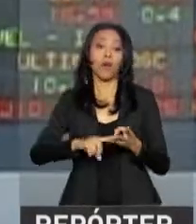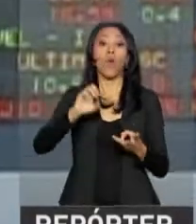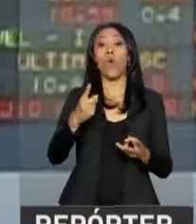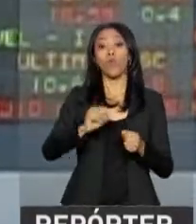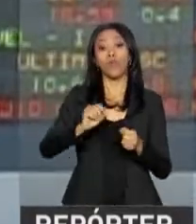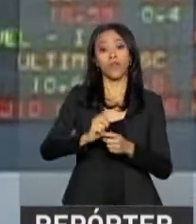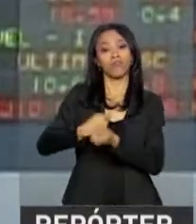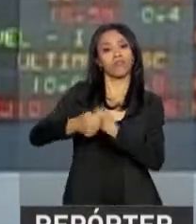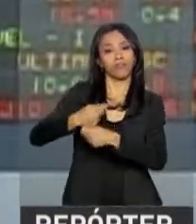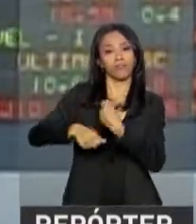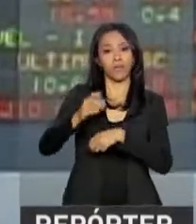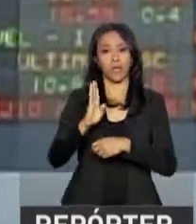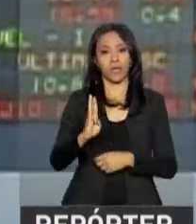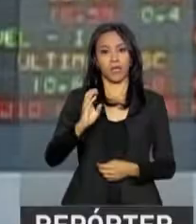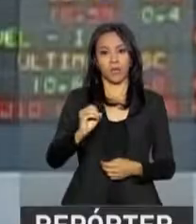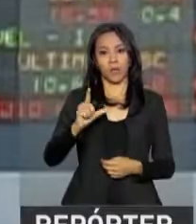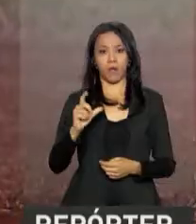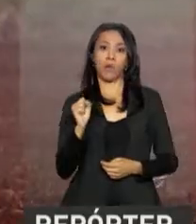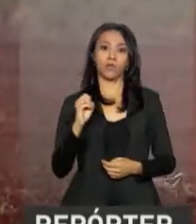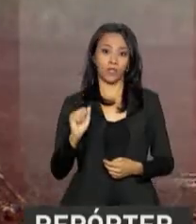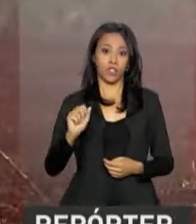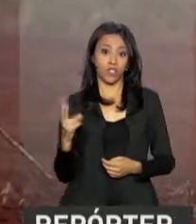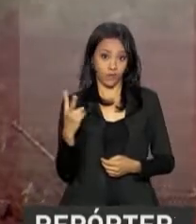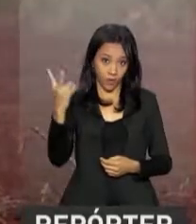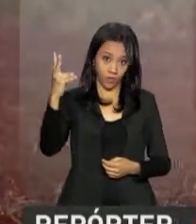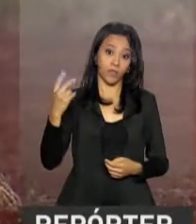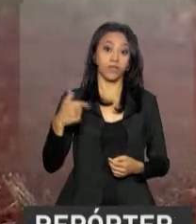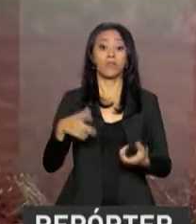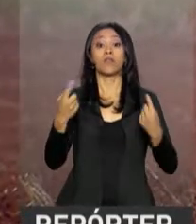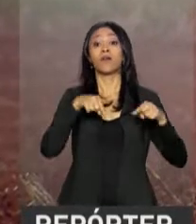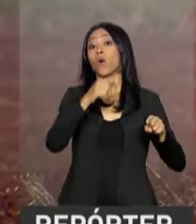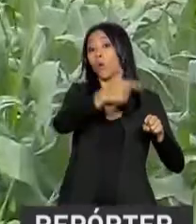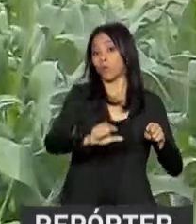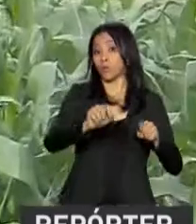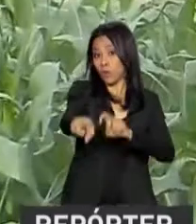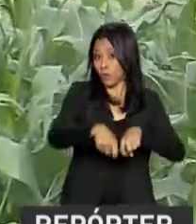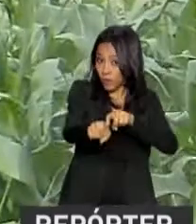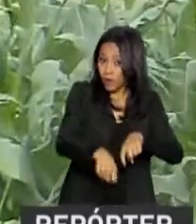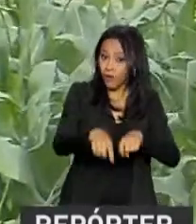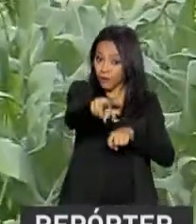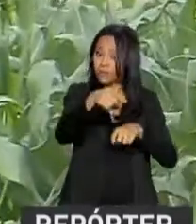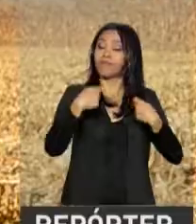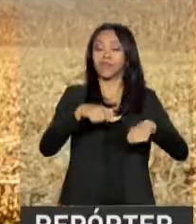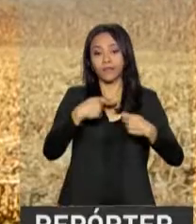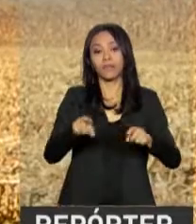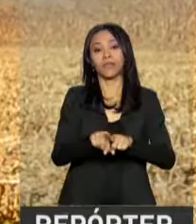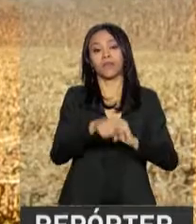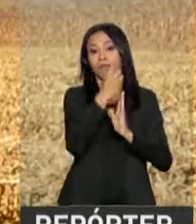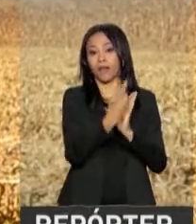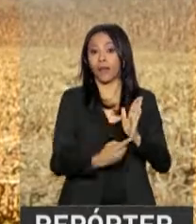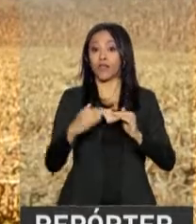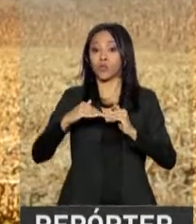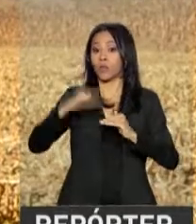em bolsas de valores de mercadorias e de futuros no caso de atividade rural é obrigado a declarar o contribuinte com renda bruta